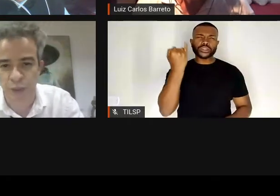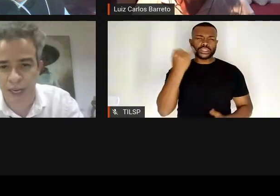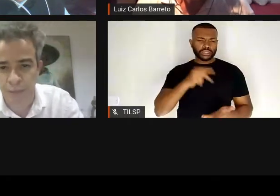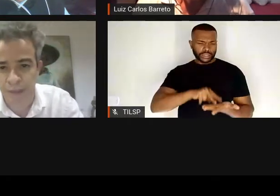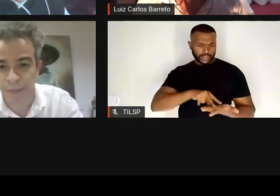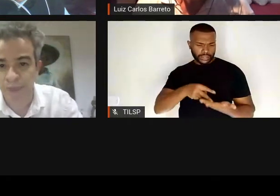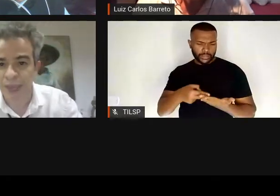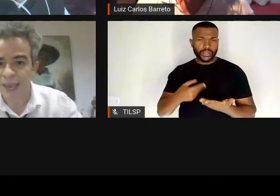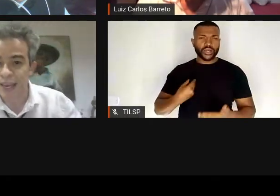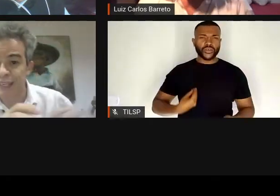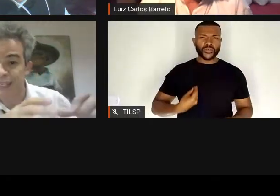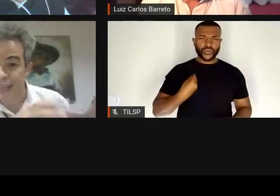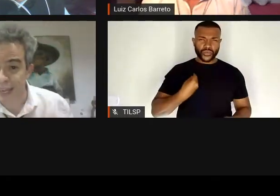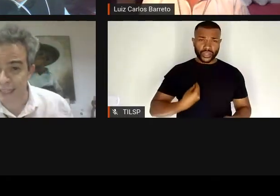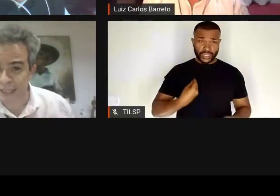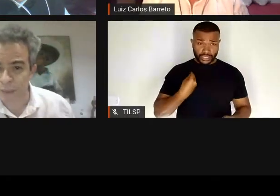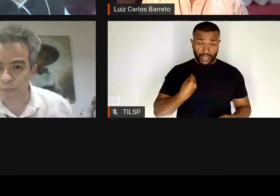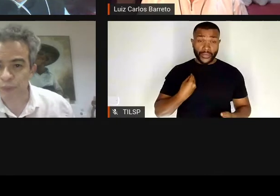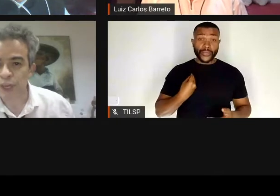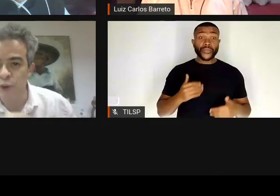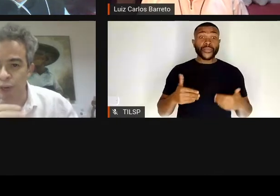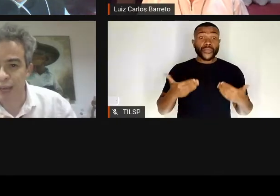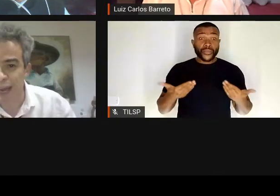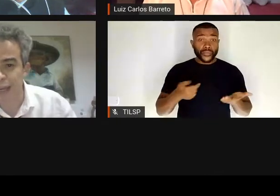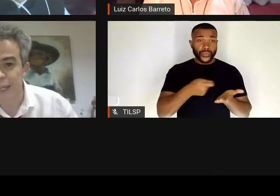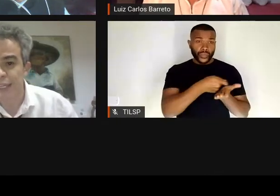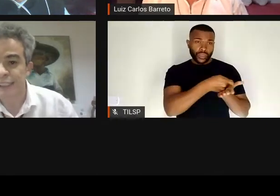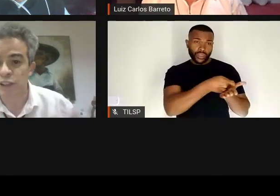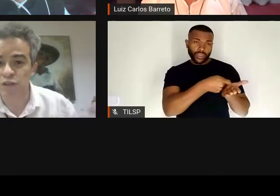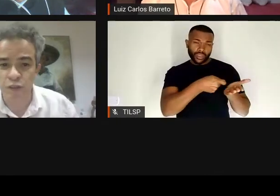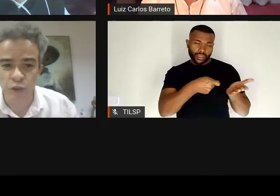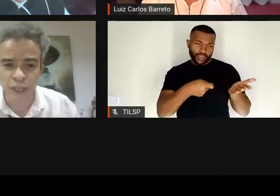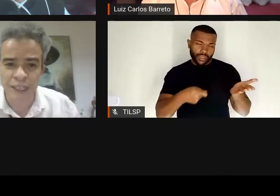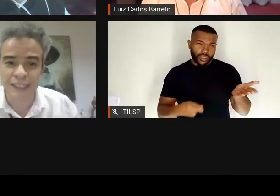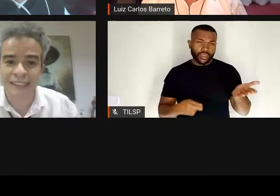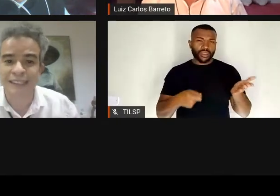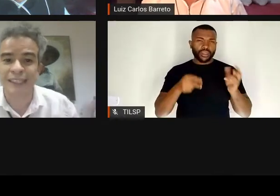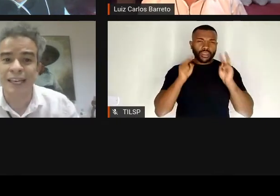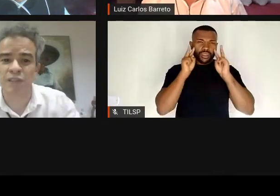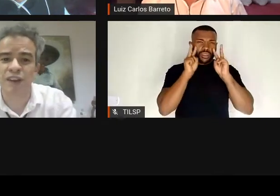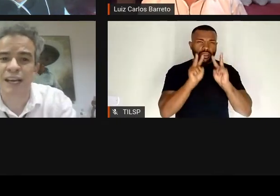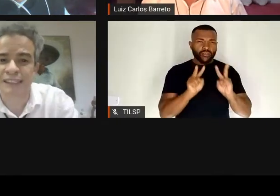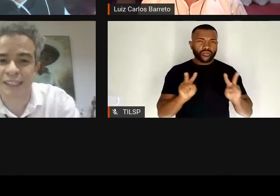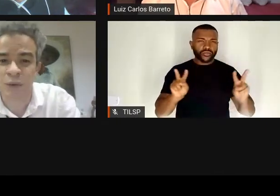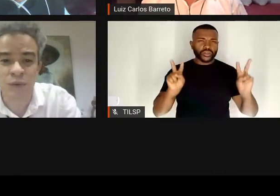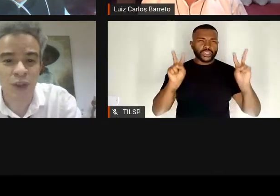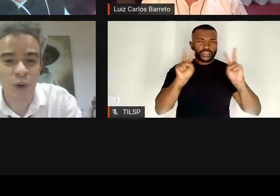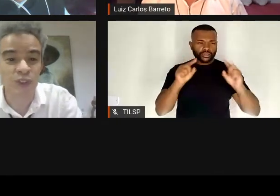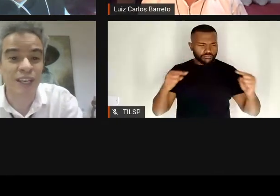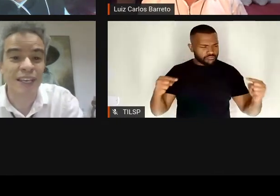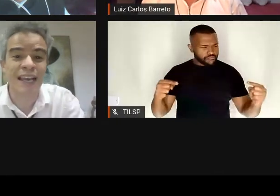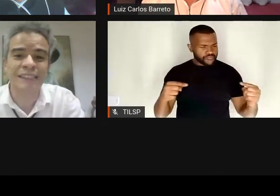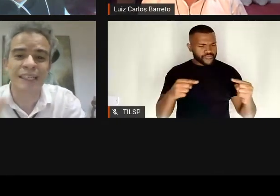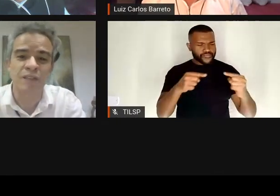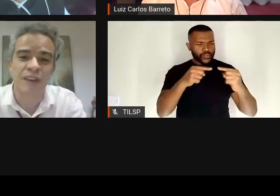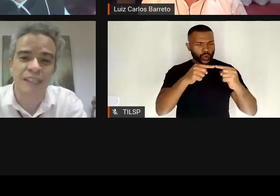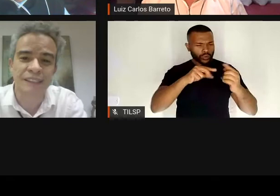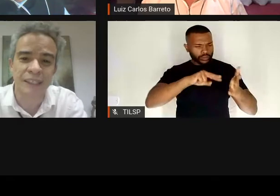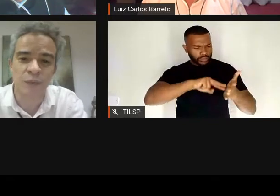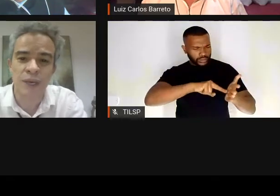vida, fecho aspas. Essa escrita e olhar se fundem na significação, ou